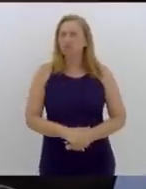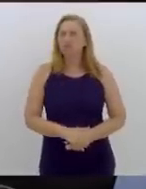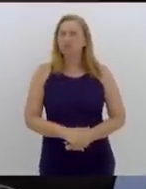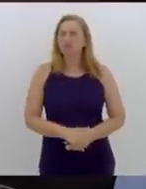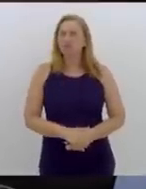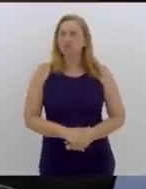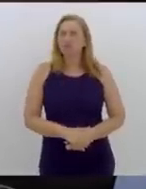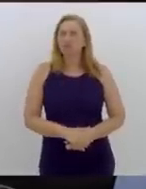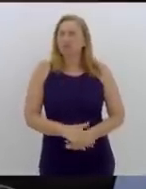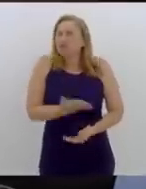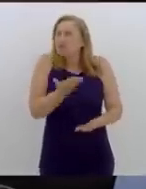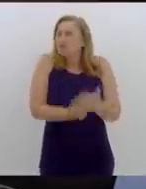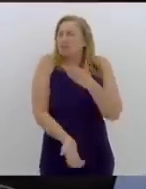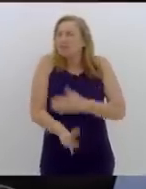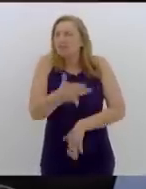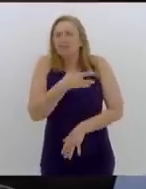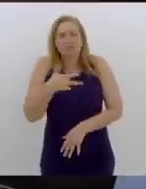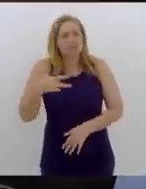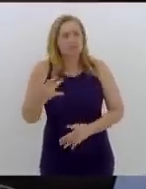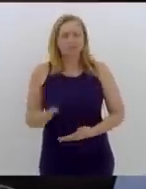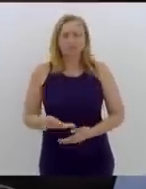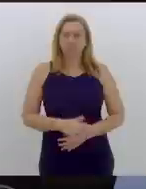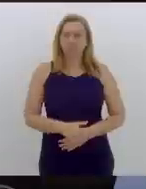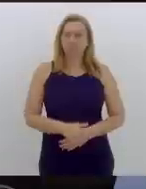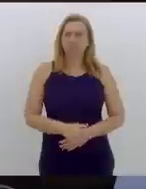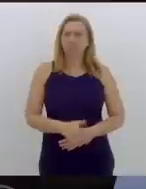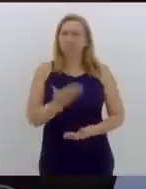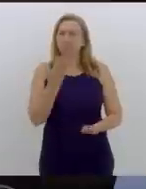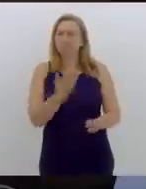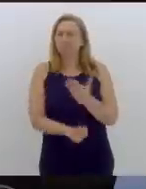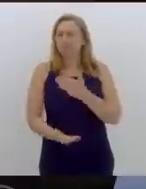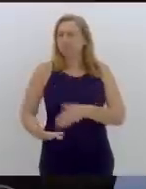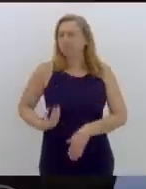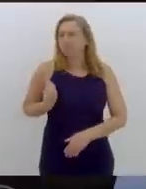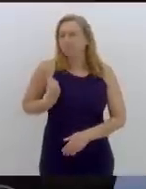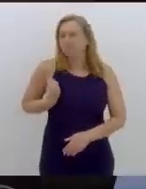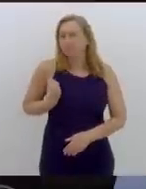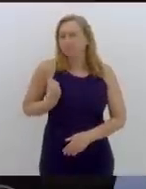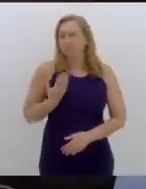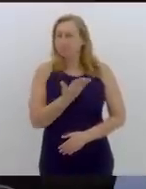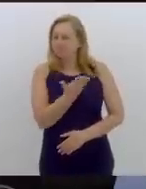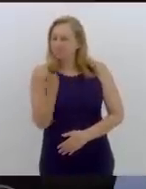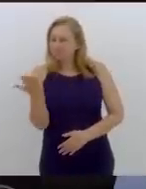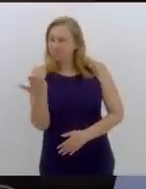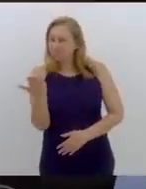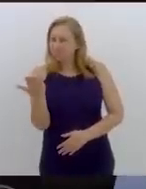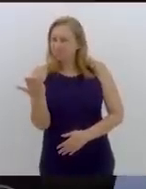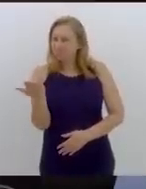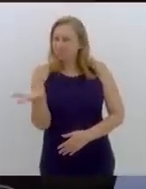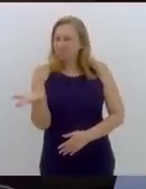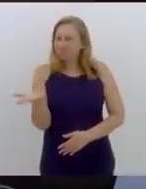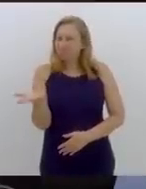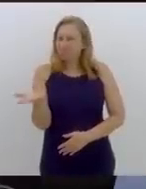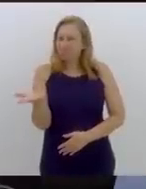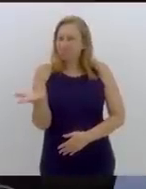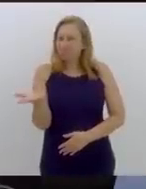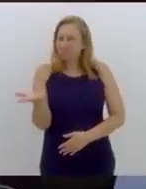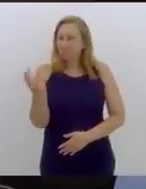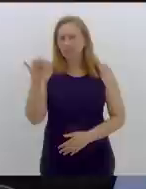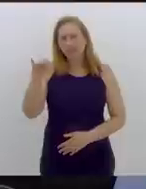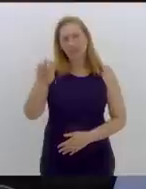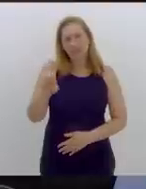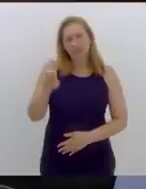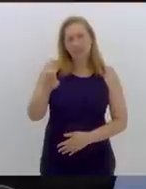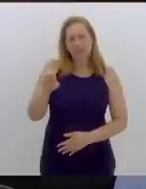perdi a minha saúde estou perdendo a minha vida e vocês Tenente